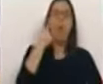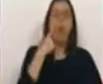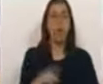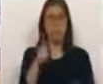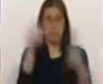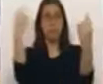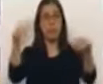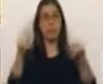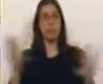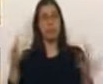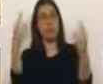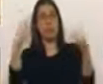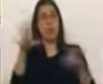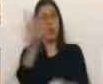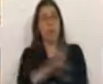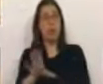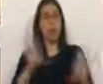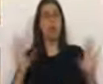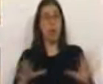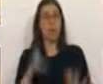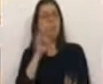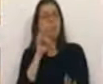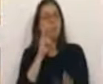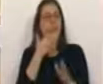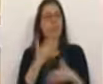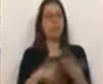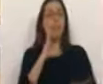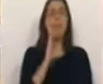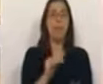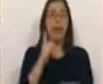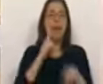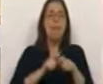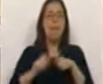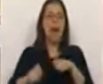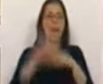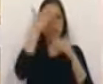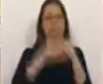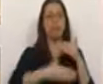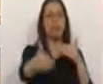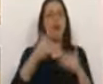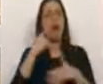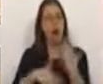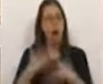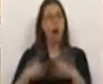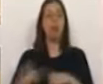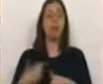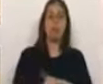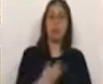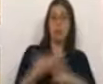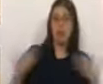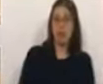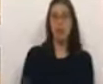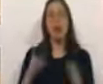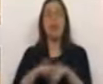porque essa é a única forma de garantir a viabilidade do banco no longo prazo, de garantir a prevalência do interesse nacional. Deputado,